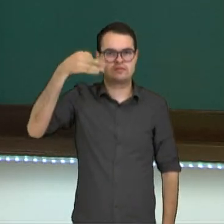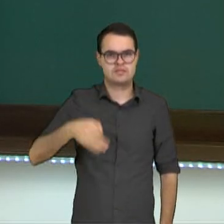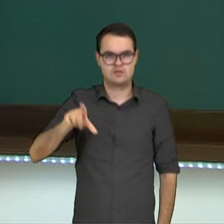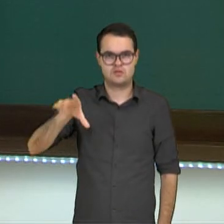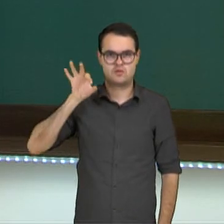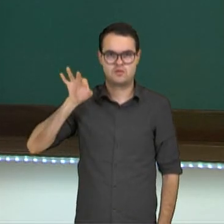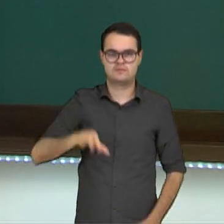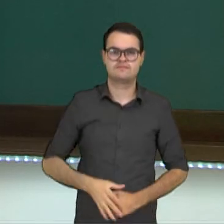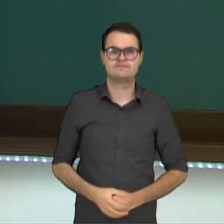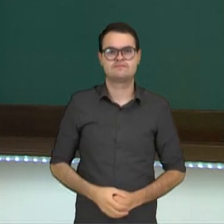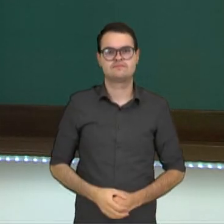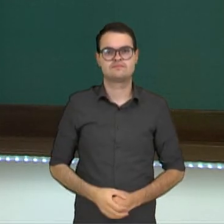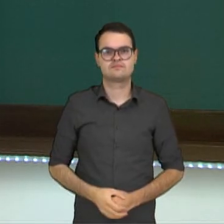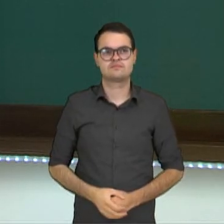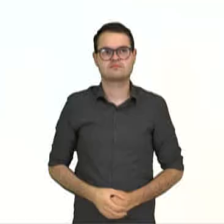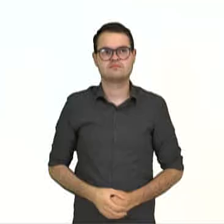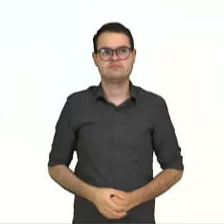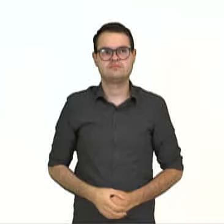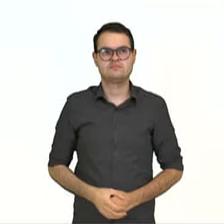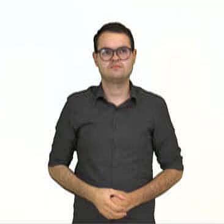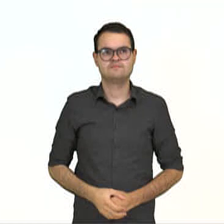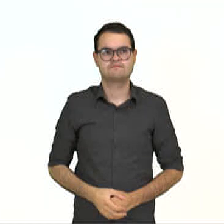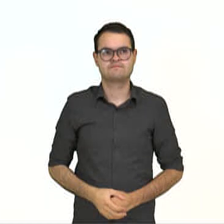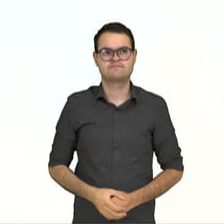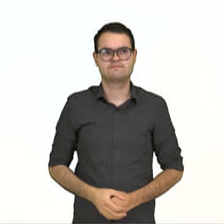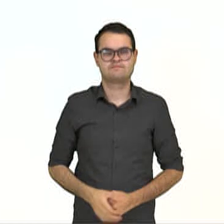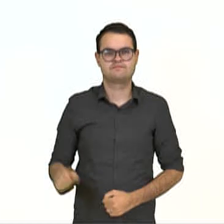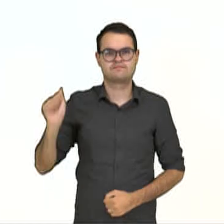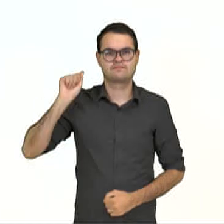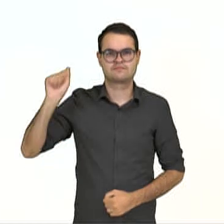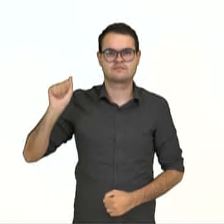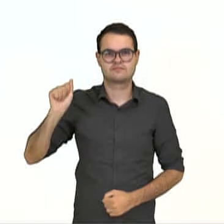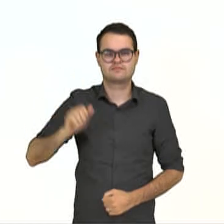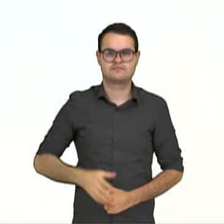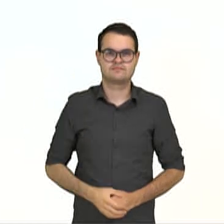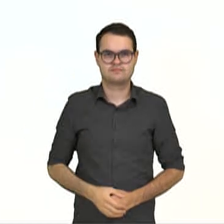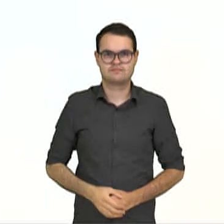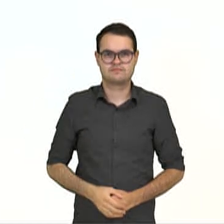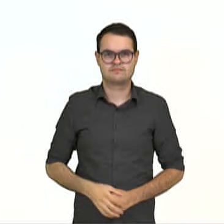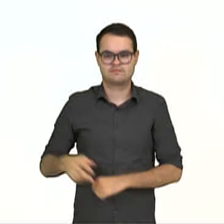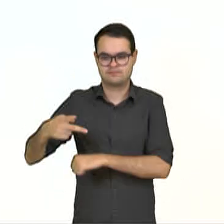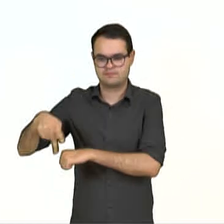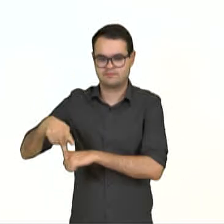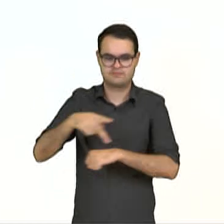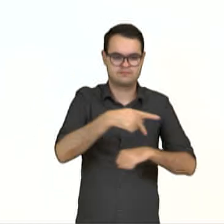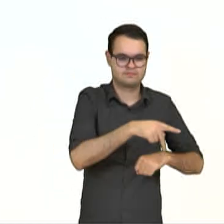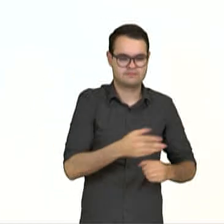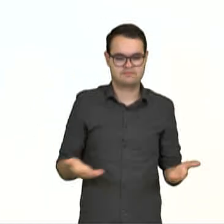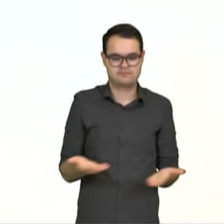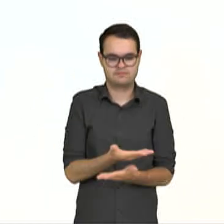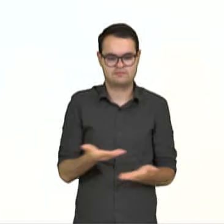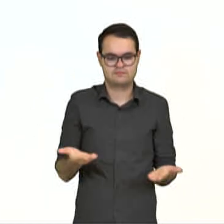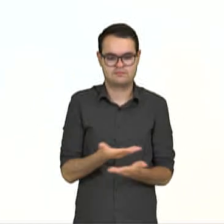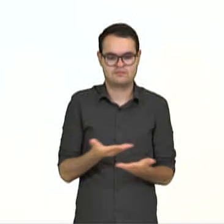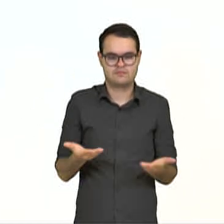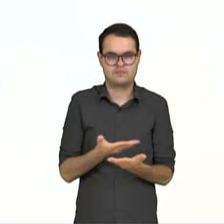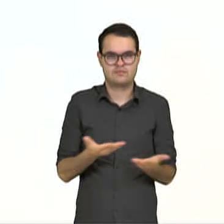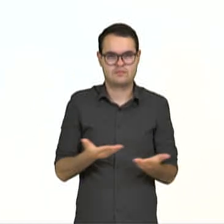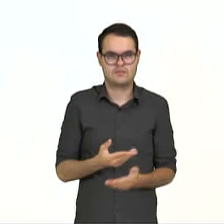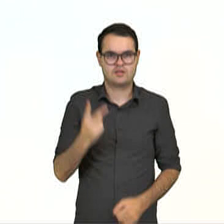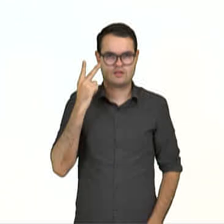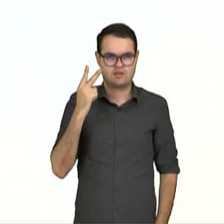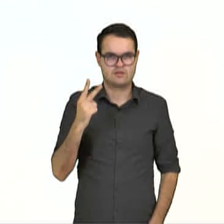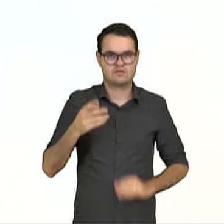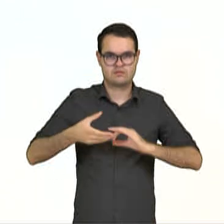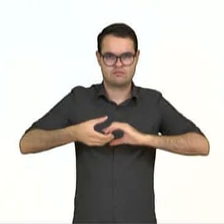tá? As relações bilaterais entre os países se baseiam em 2